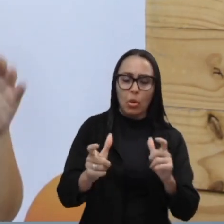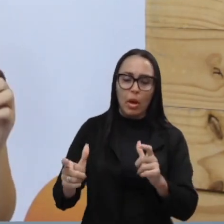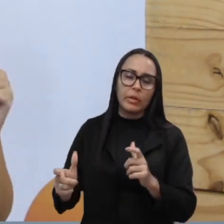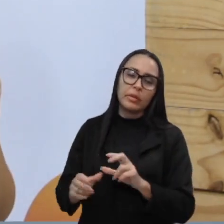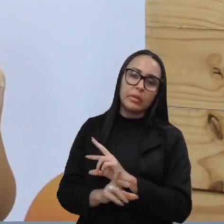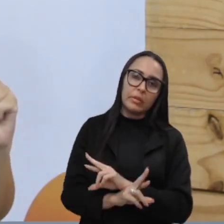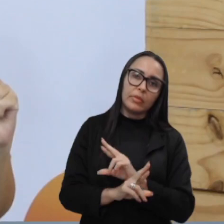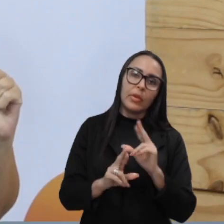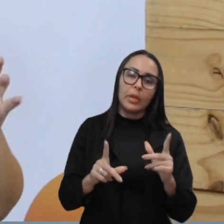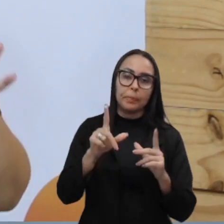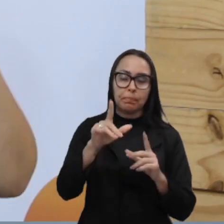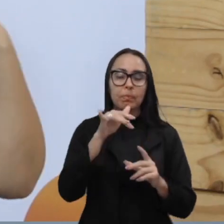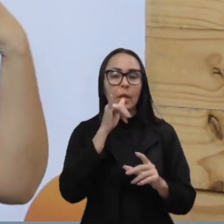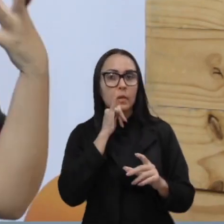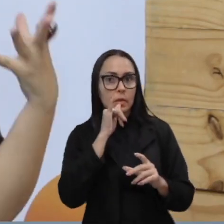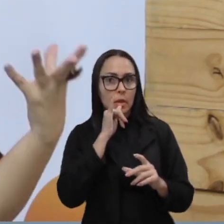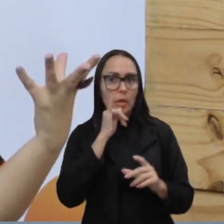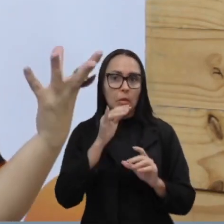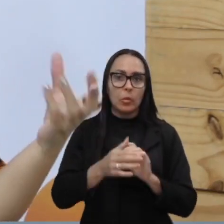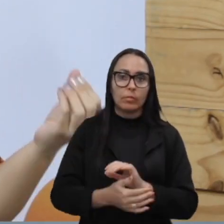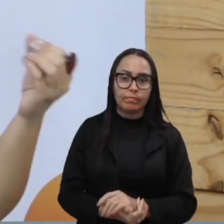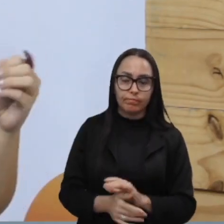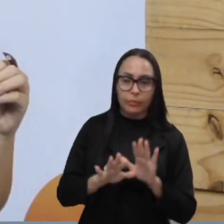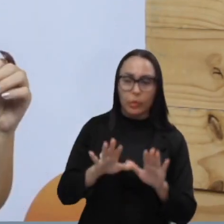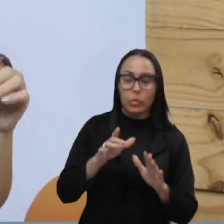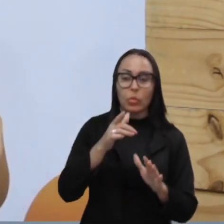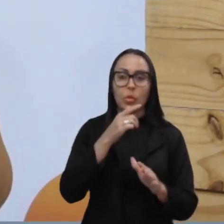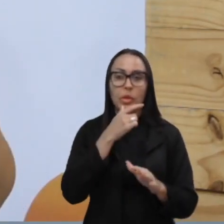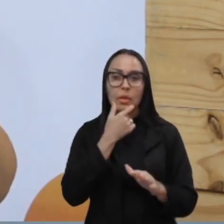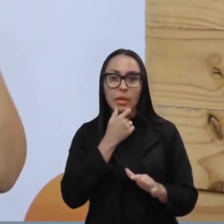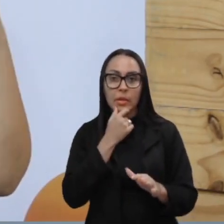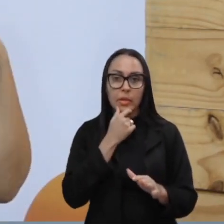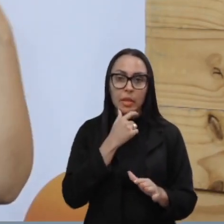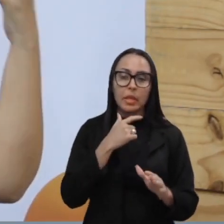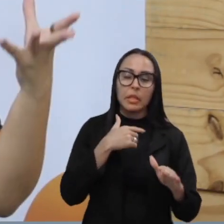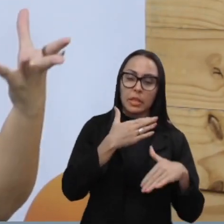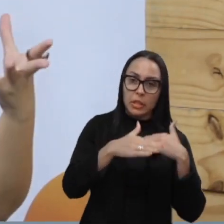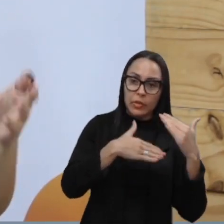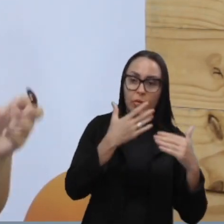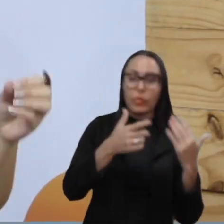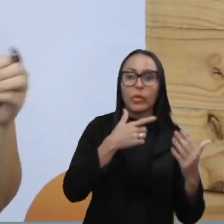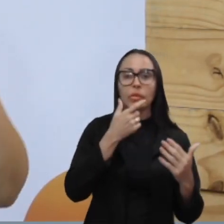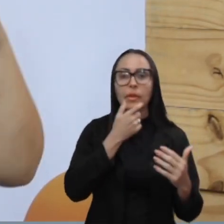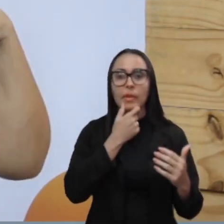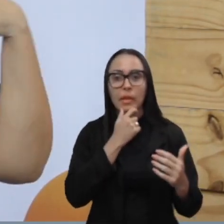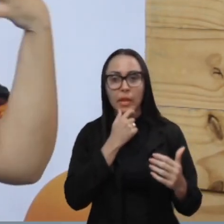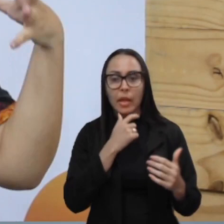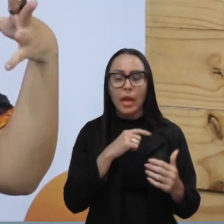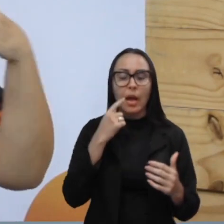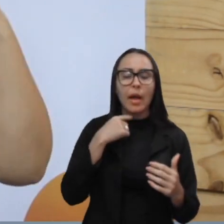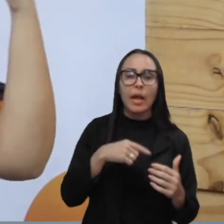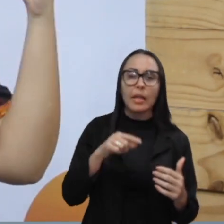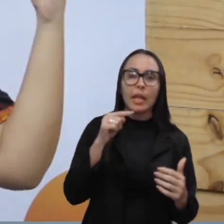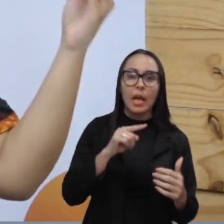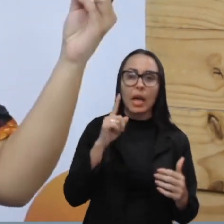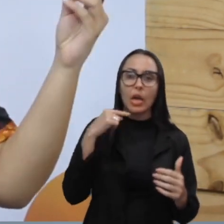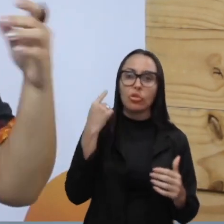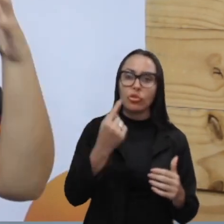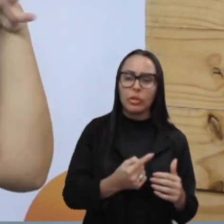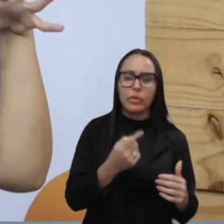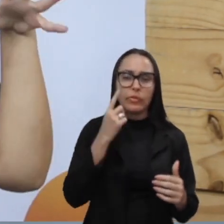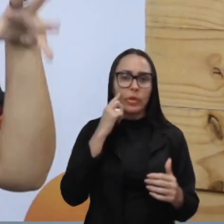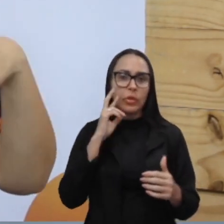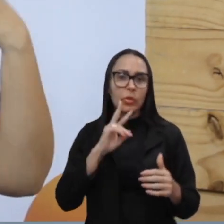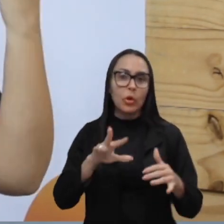diferentes. Por exemplo, o Art Nouveau inglês, né, ele se desenvolveu na Inglaterra e lá na Inglaterra a gente viu no e-book que